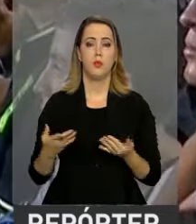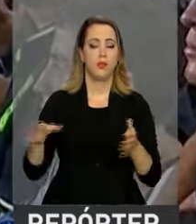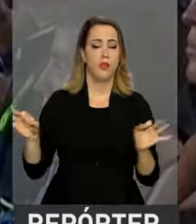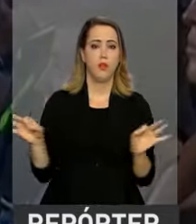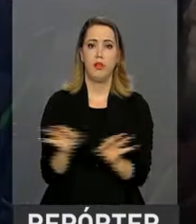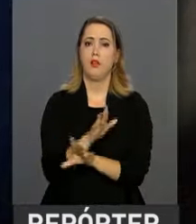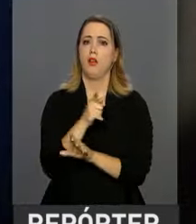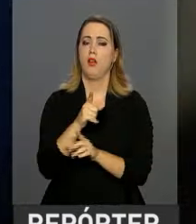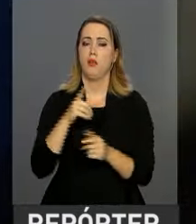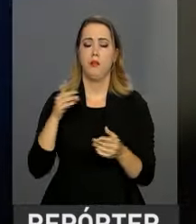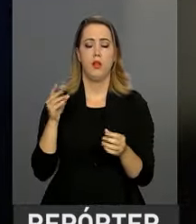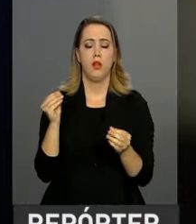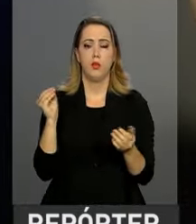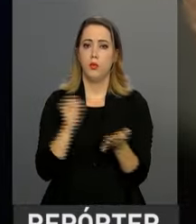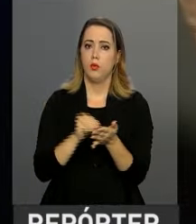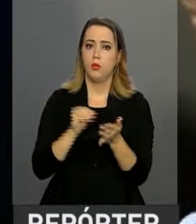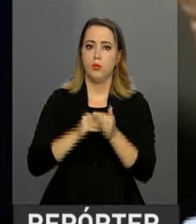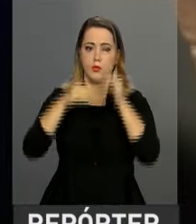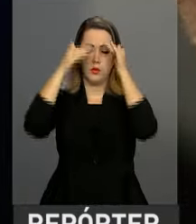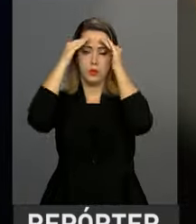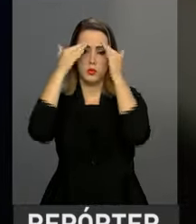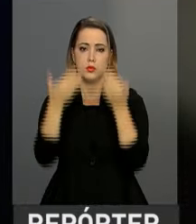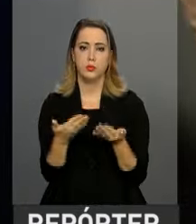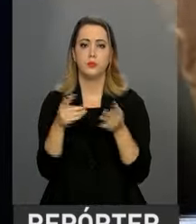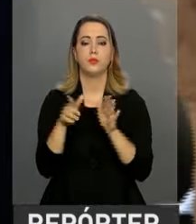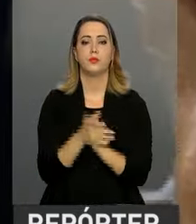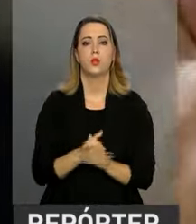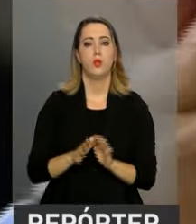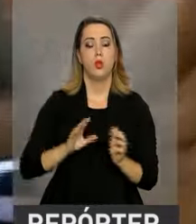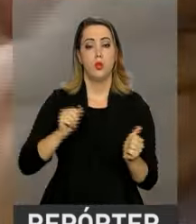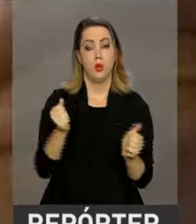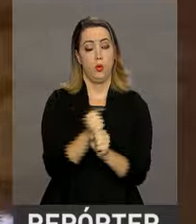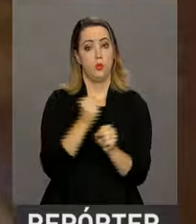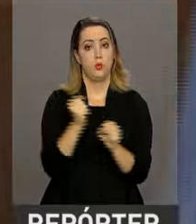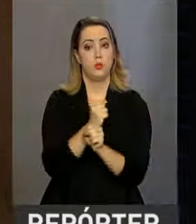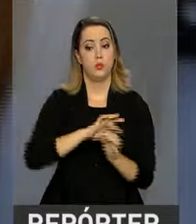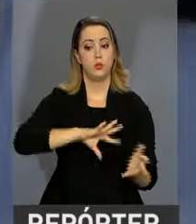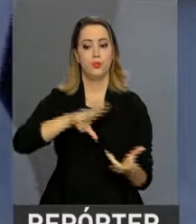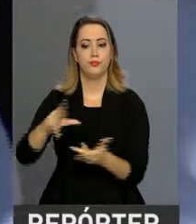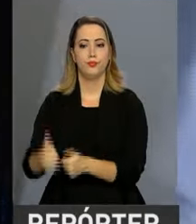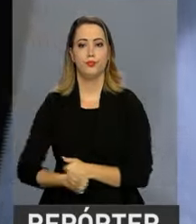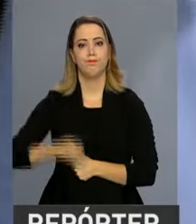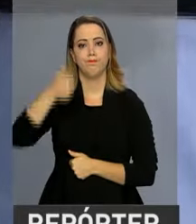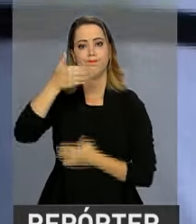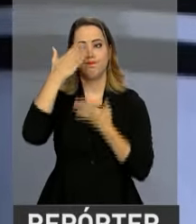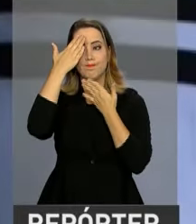intolerância. Para construir um mundo melhor. Muchas gracias.